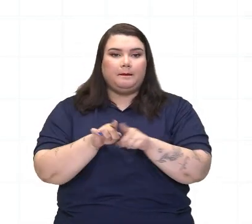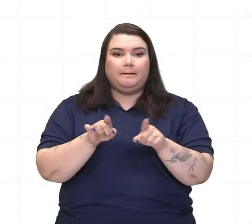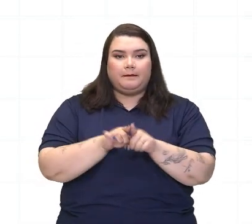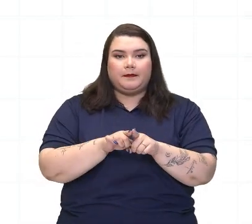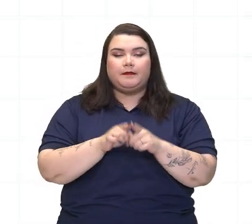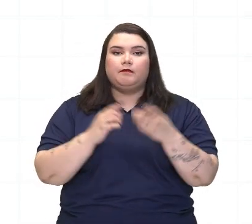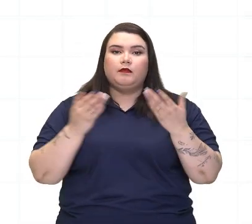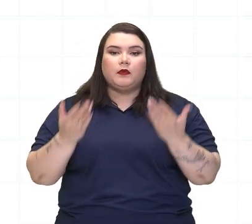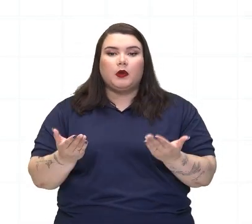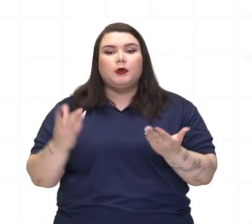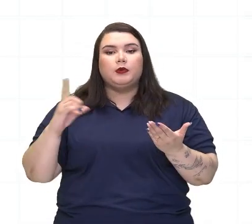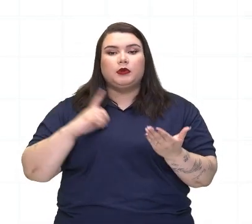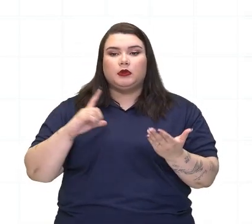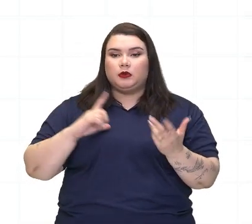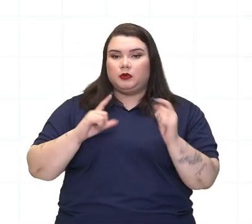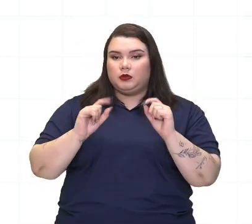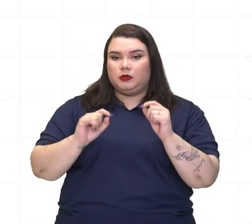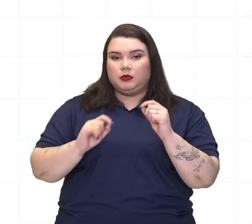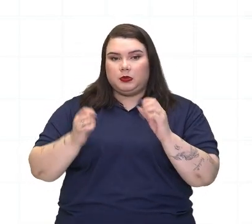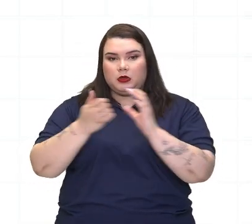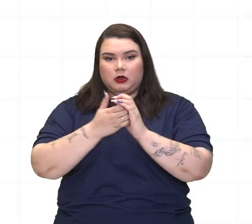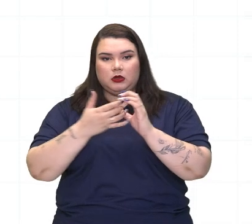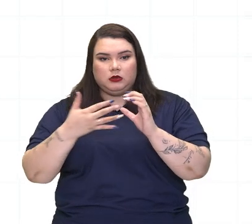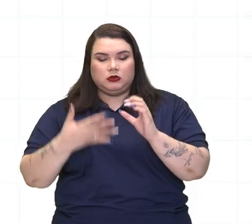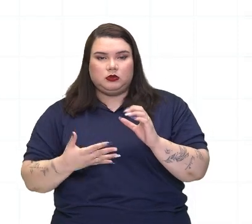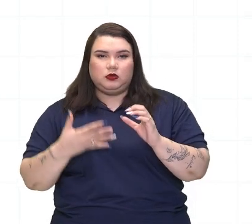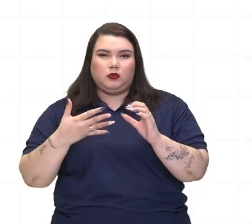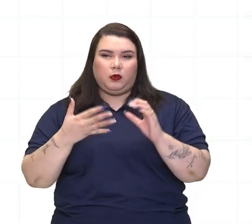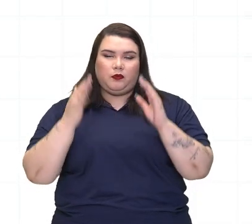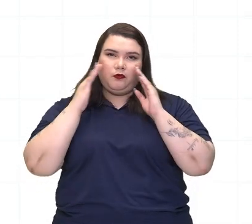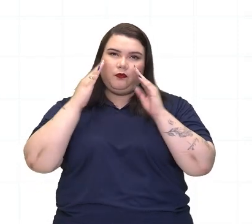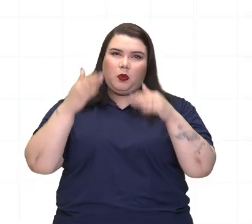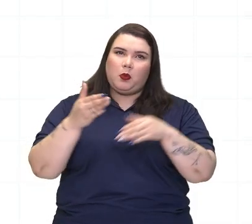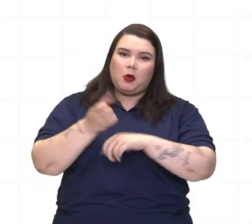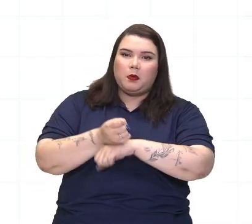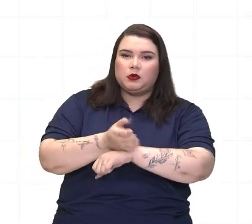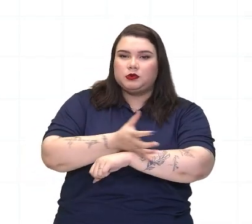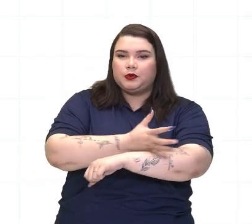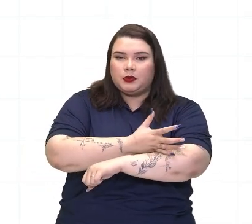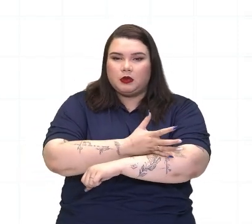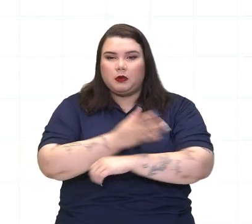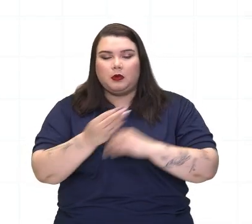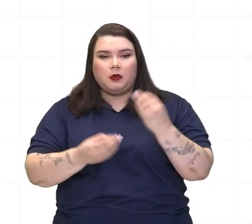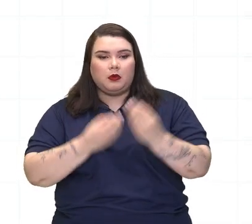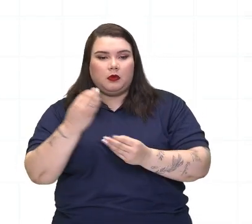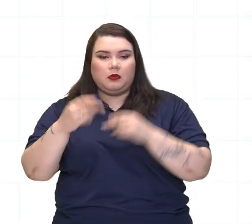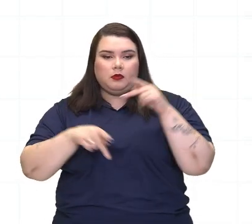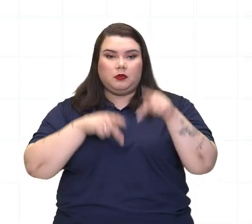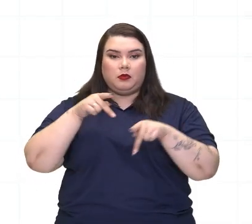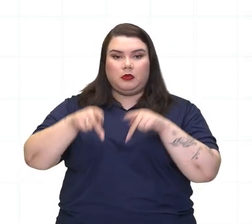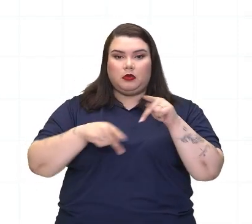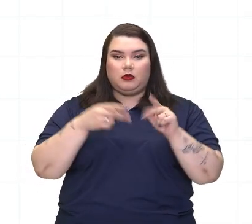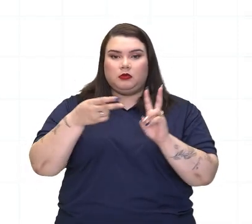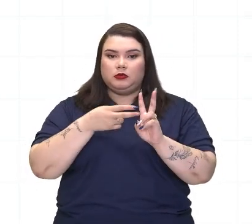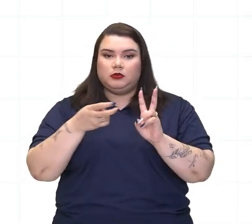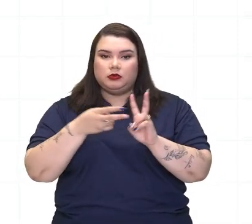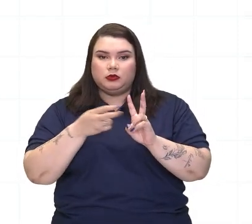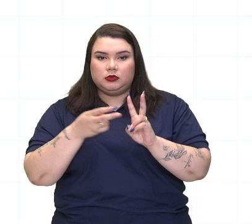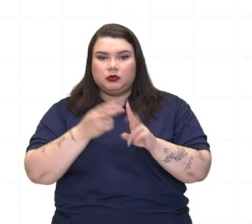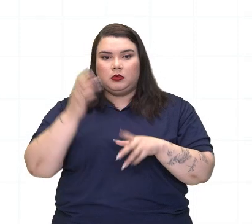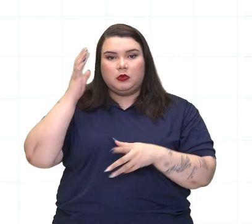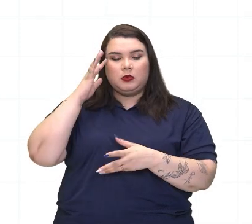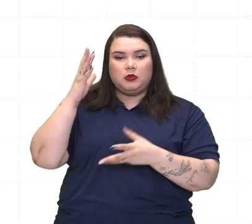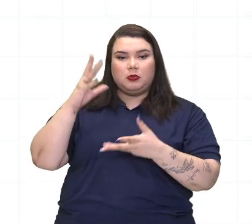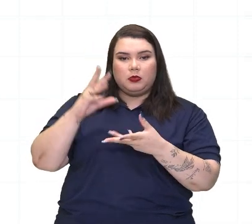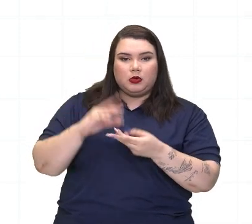nós temos um aspecto mais emocional, né? Trazendo sobre como os povos indígenas